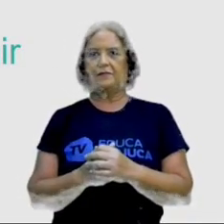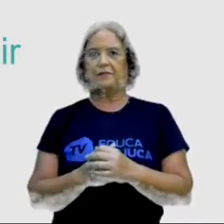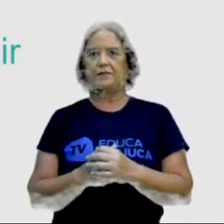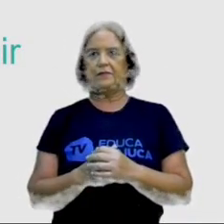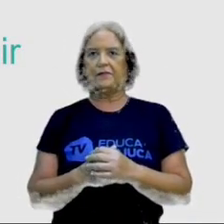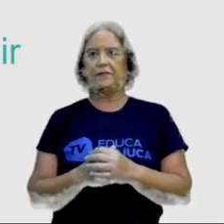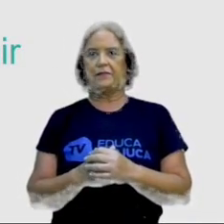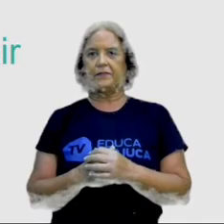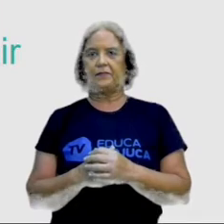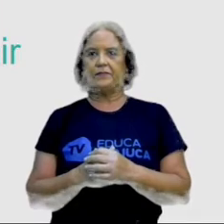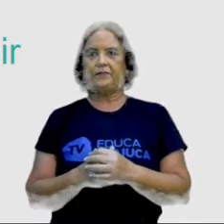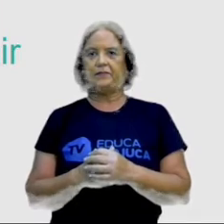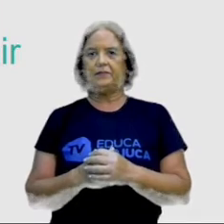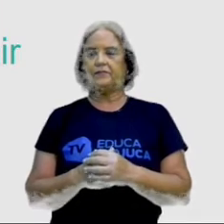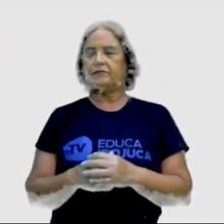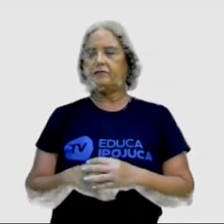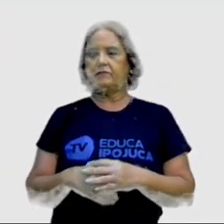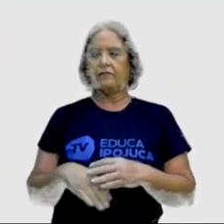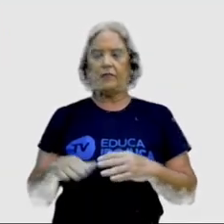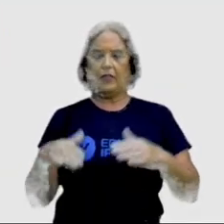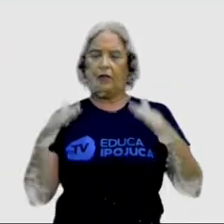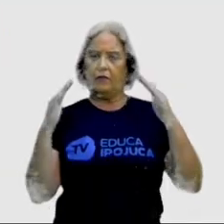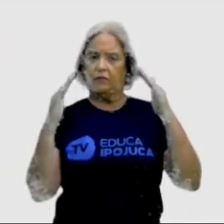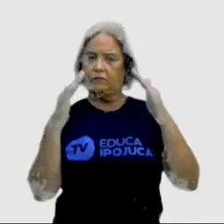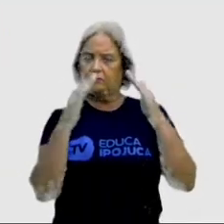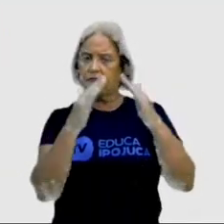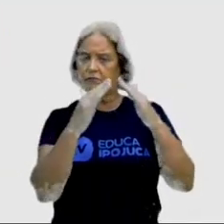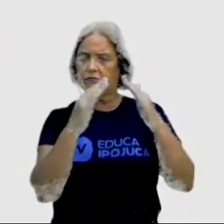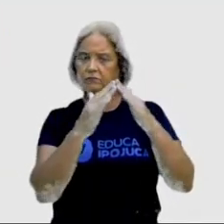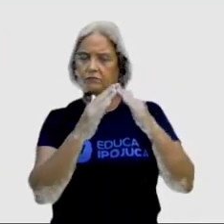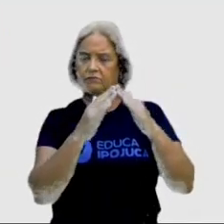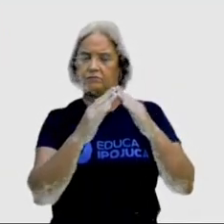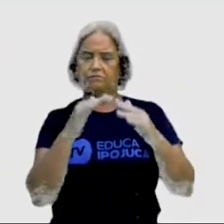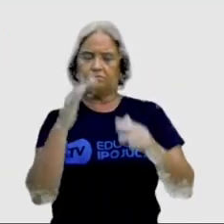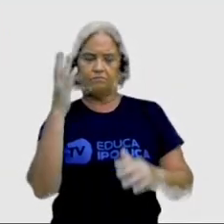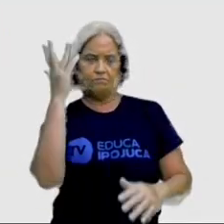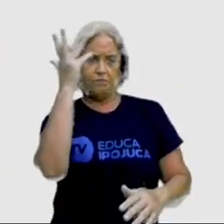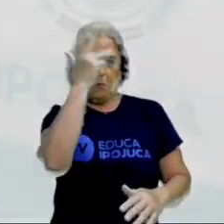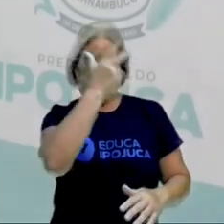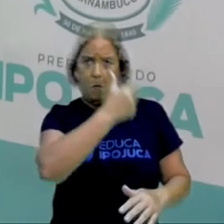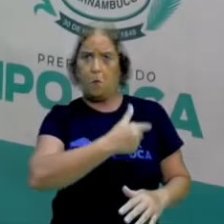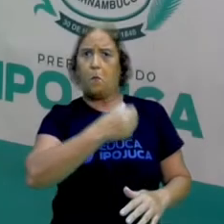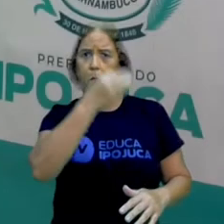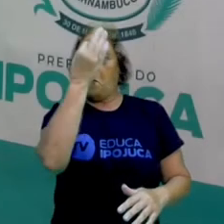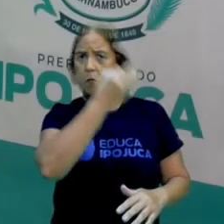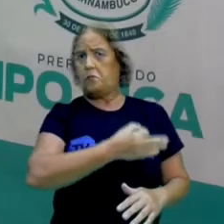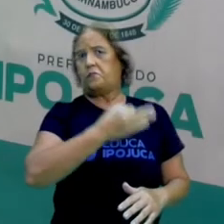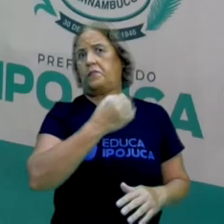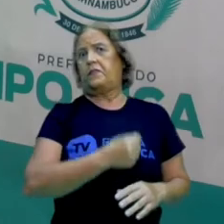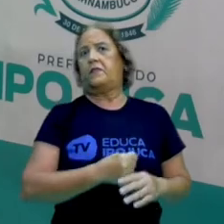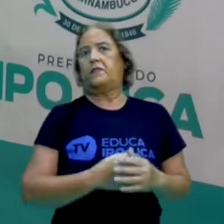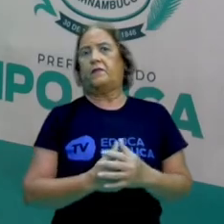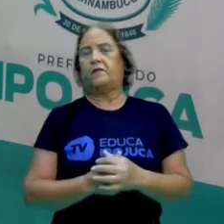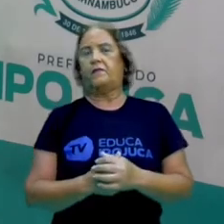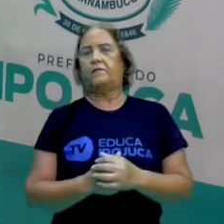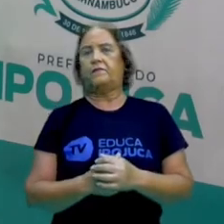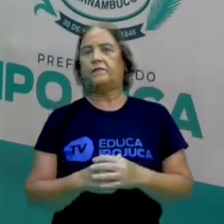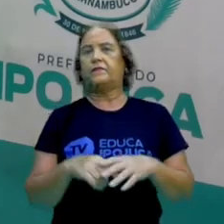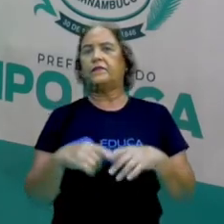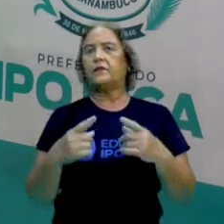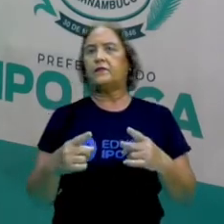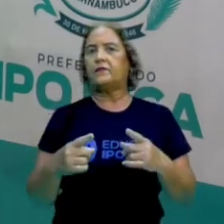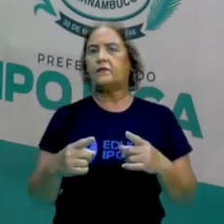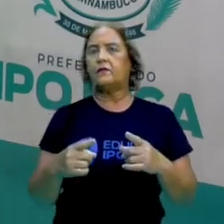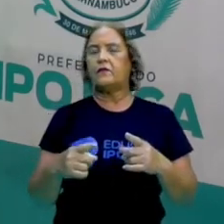house. É uma casa muito bonita. Essas pessoas aqui, pessoal, foram as pessoas